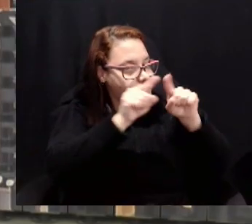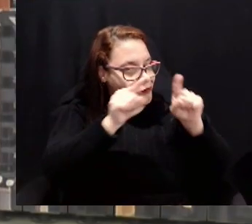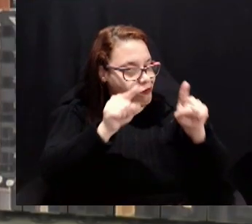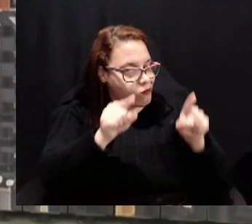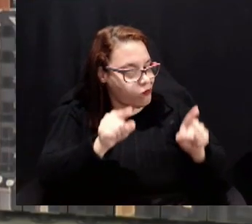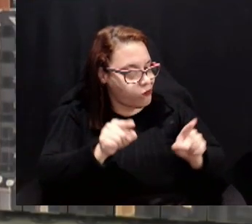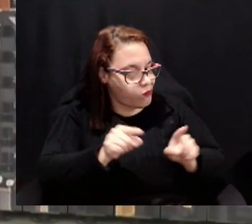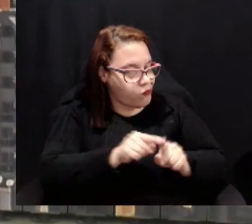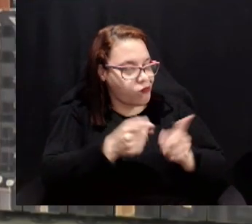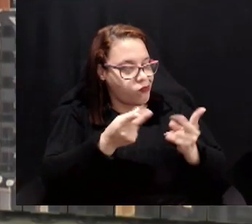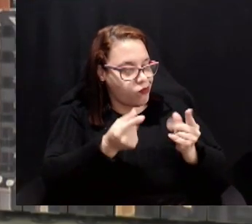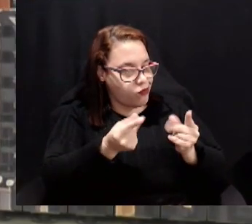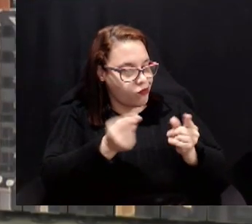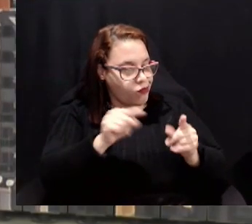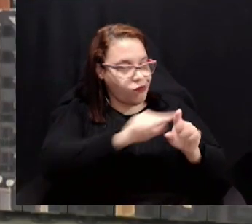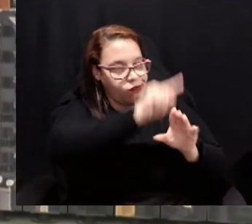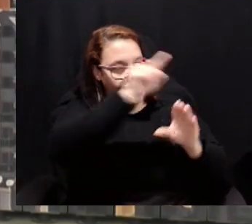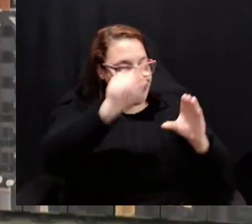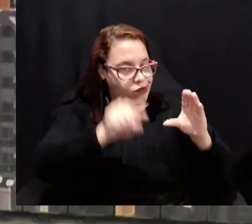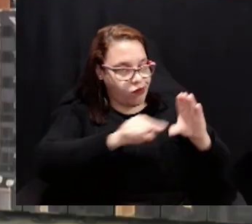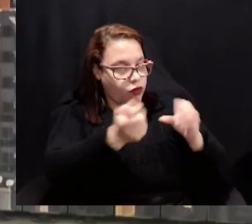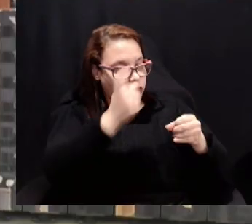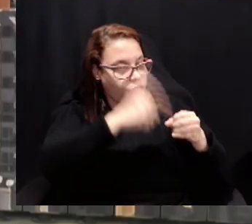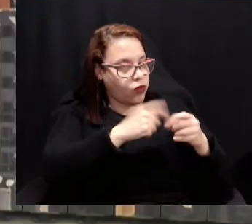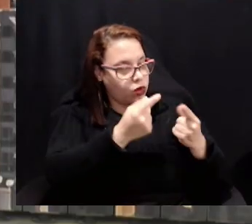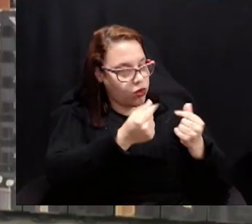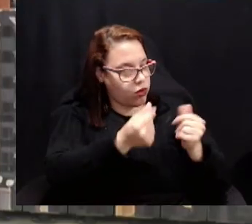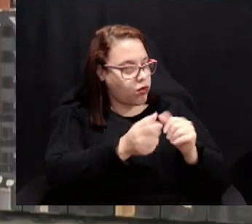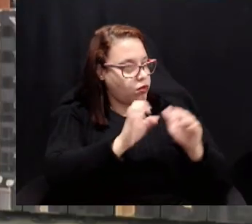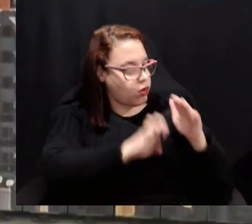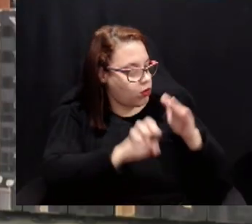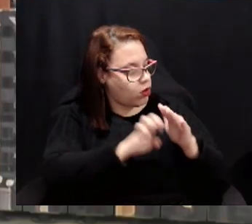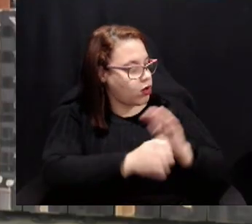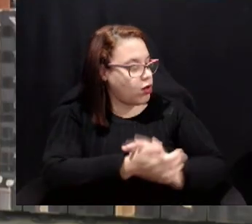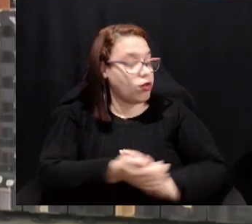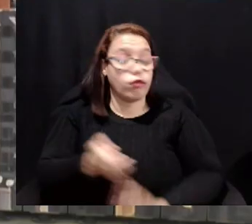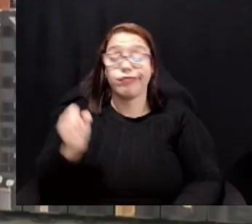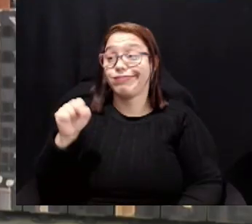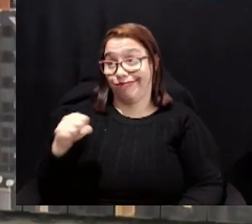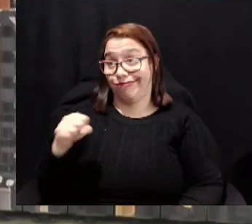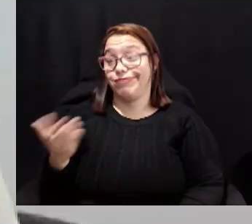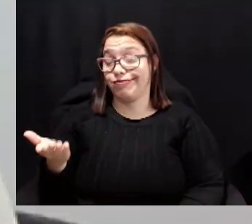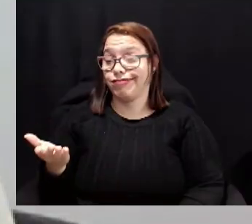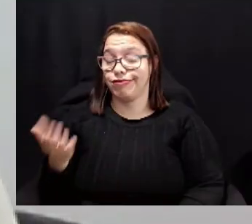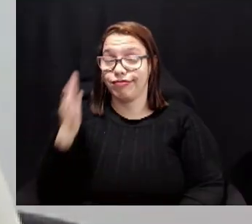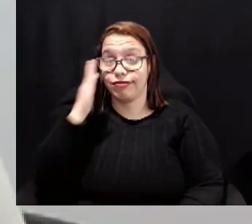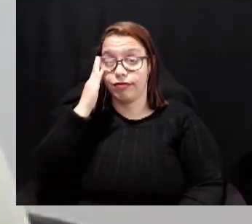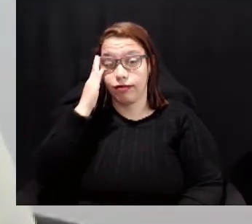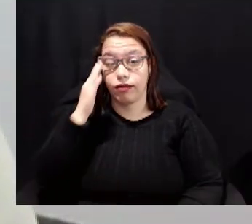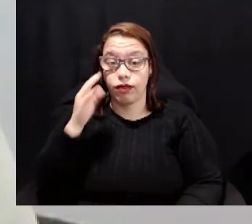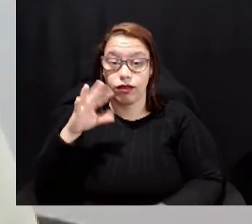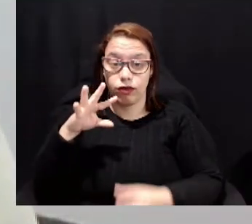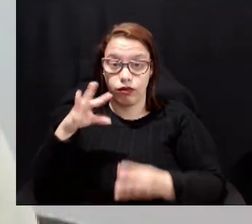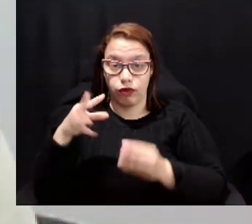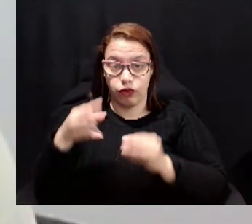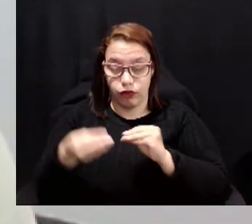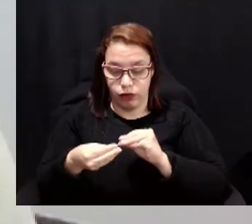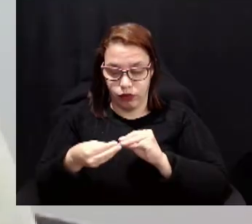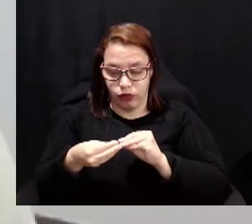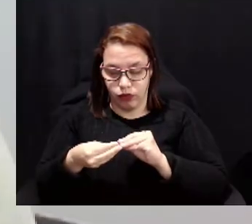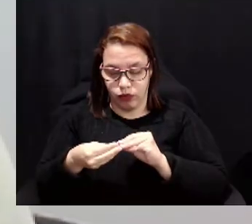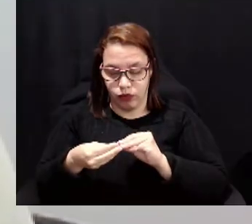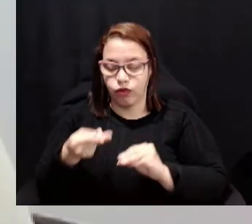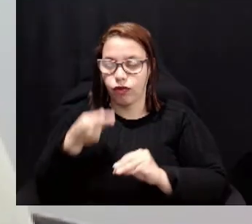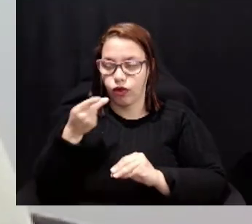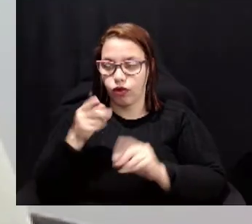produtiva, economicamente também houve um retorno para a empresa? Sem dúvida, né? Então, a sustentabilidade, quando